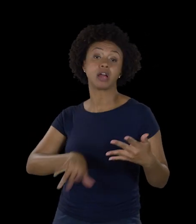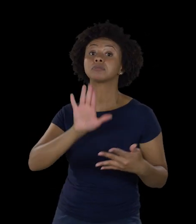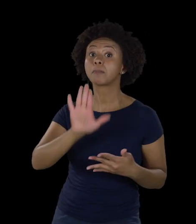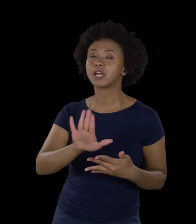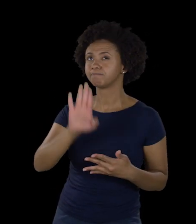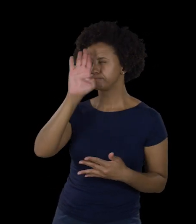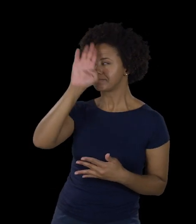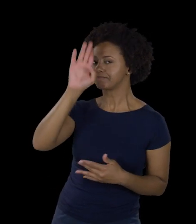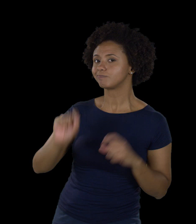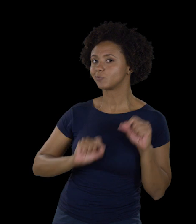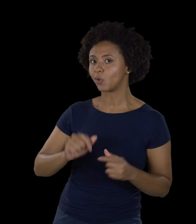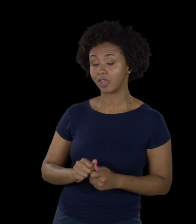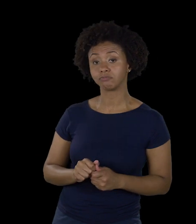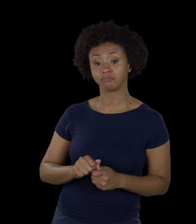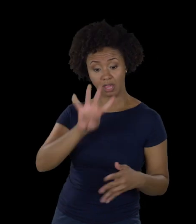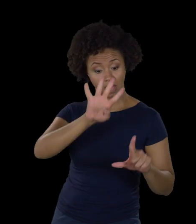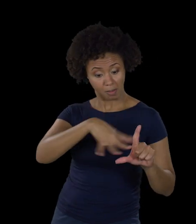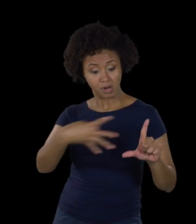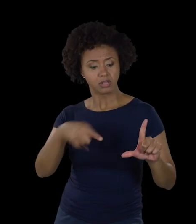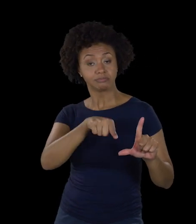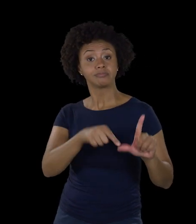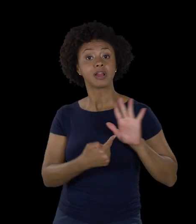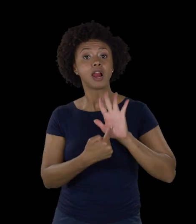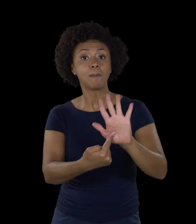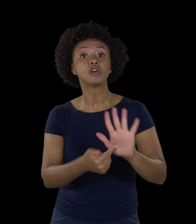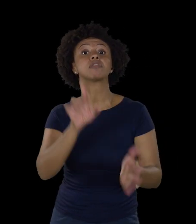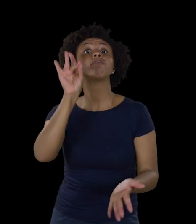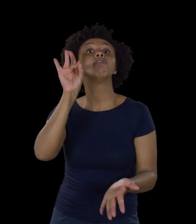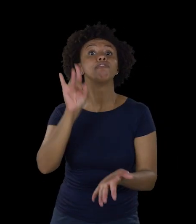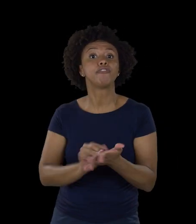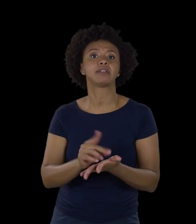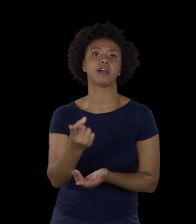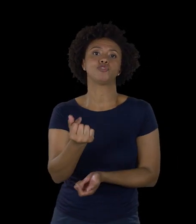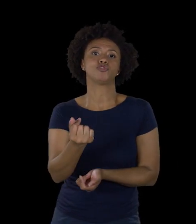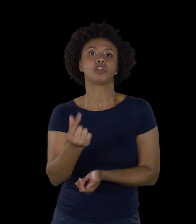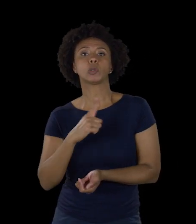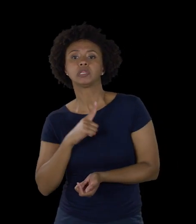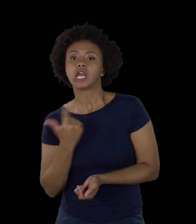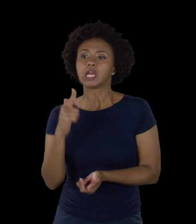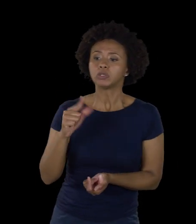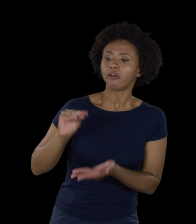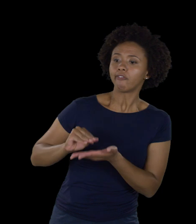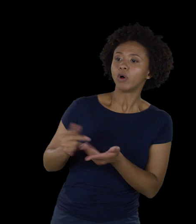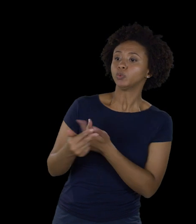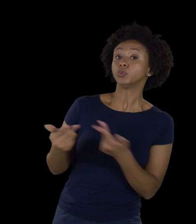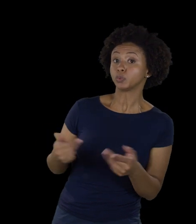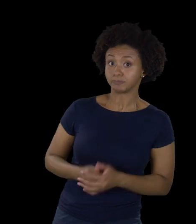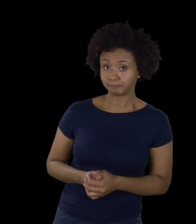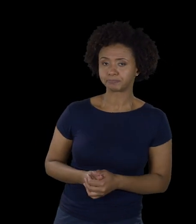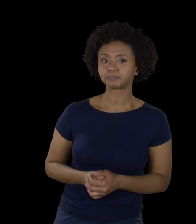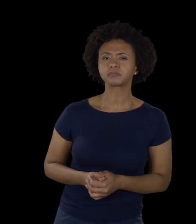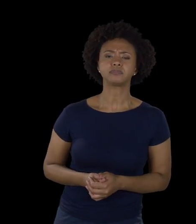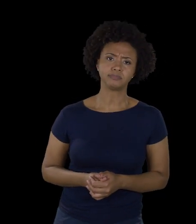talvez a mais importante, é de mostrar para você qual é sua real situação financeira. A tarefa de fazer